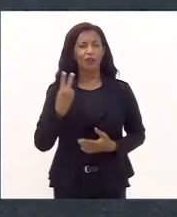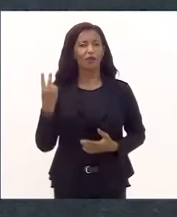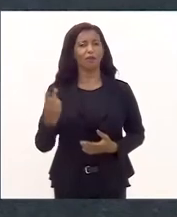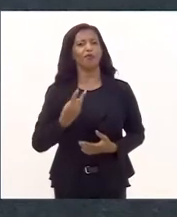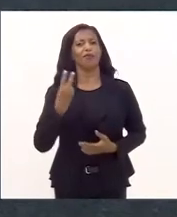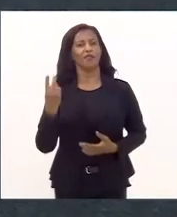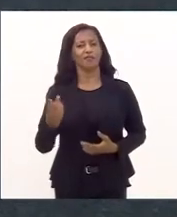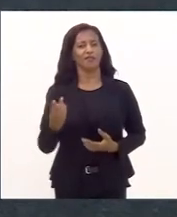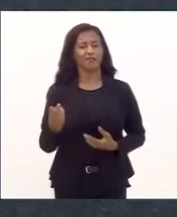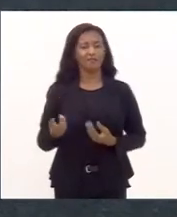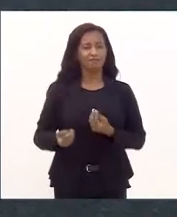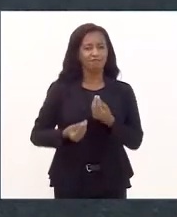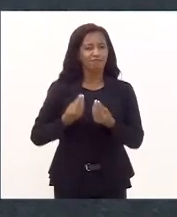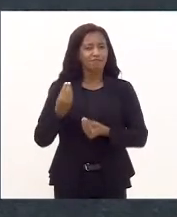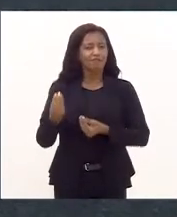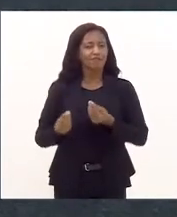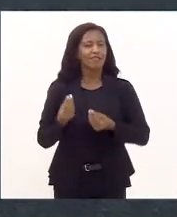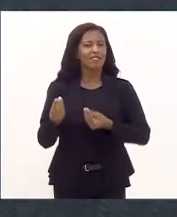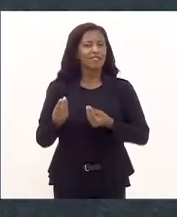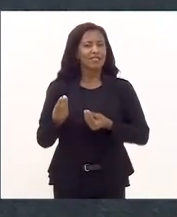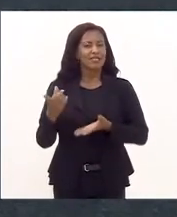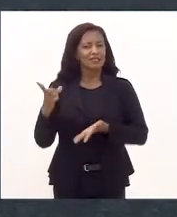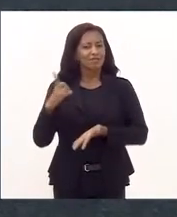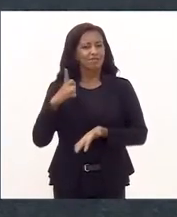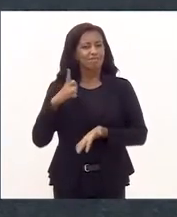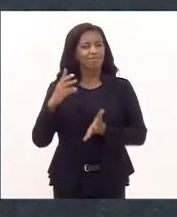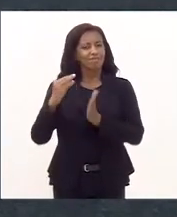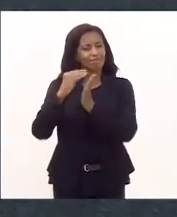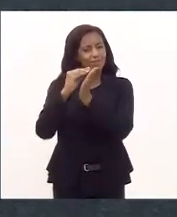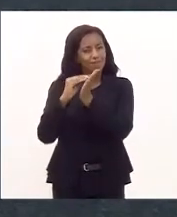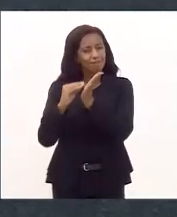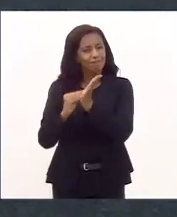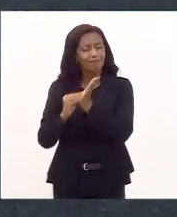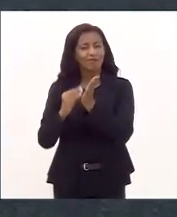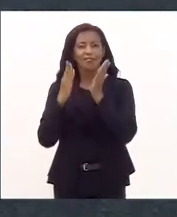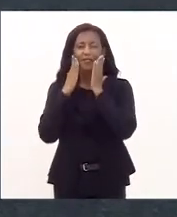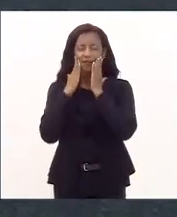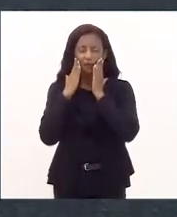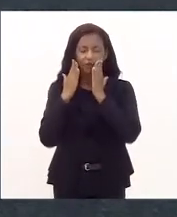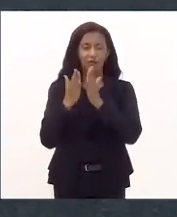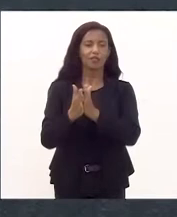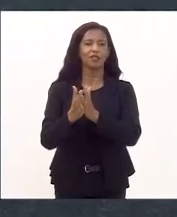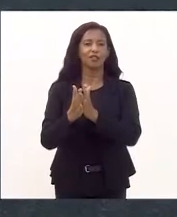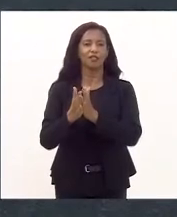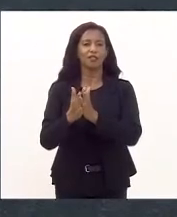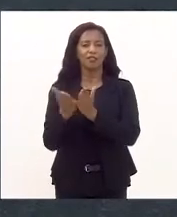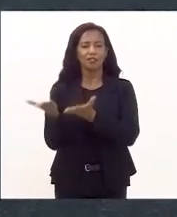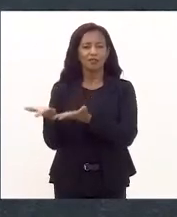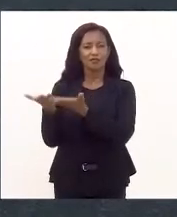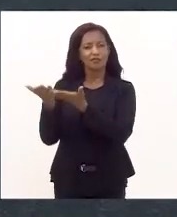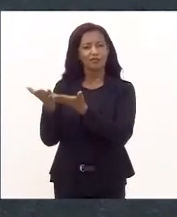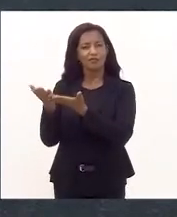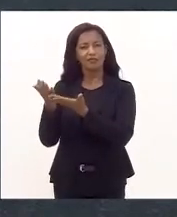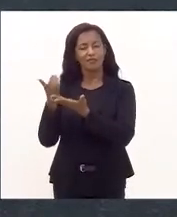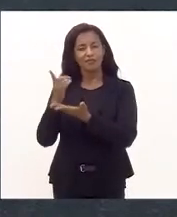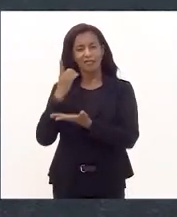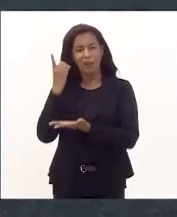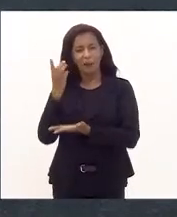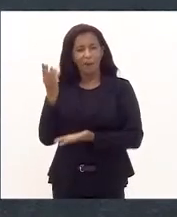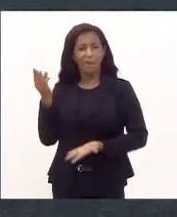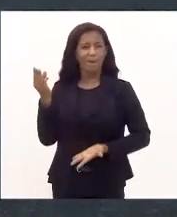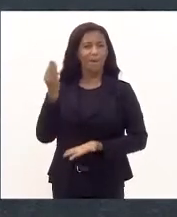valorização que contém exatamente essa manifestação da nobre deputada